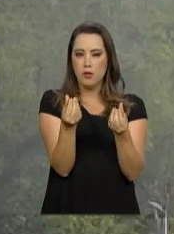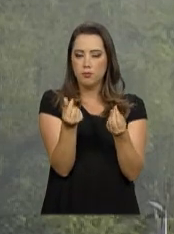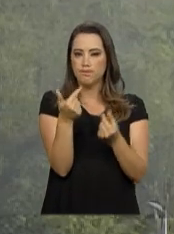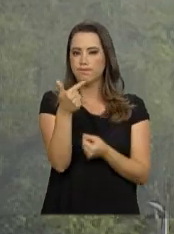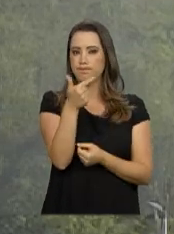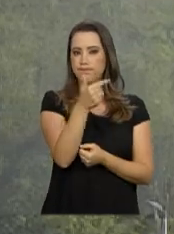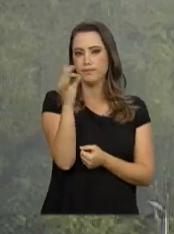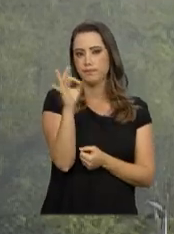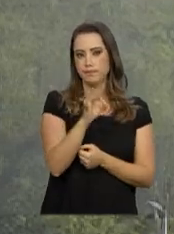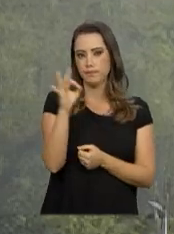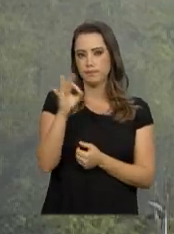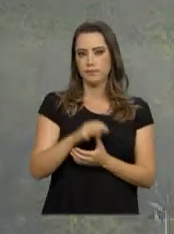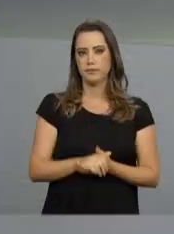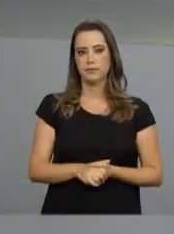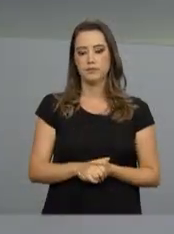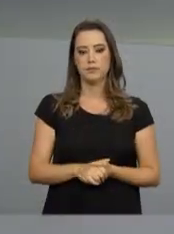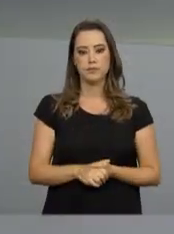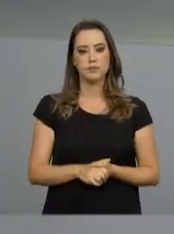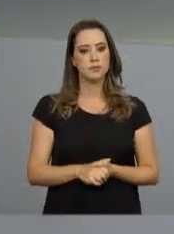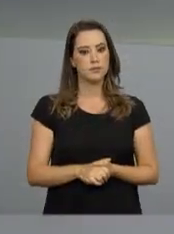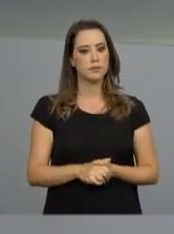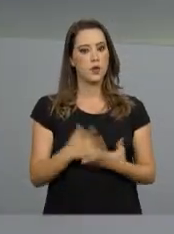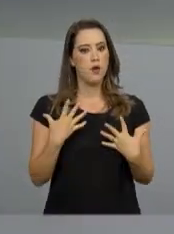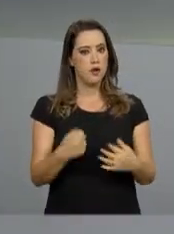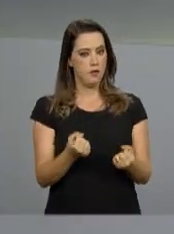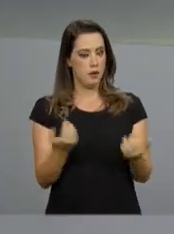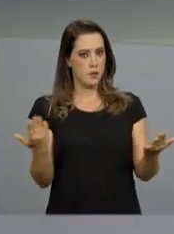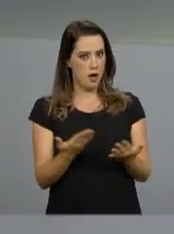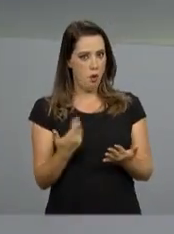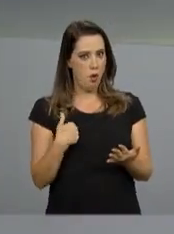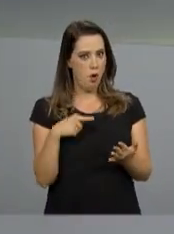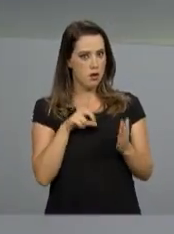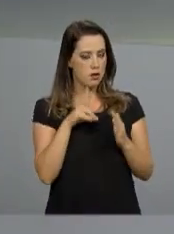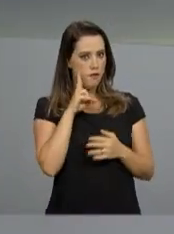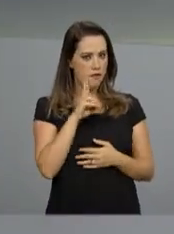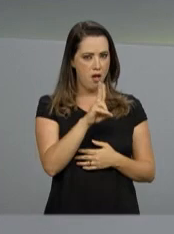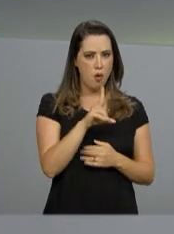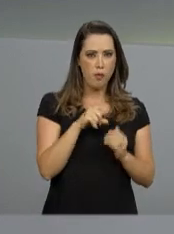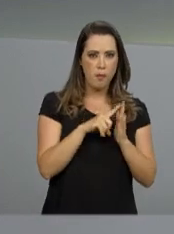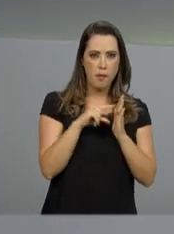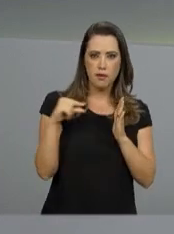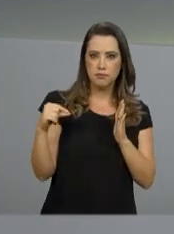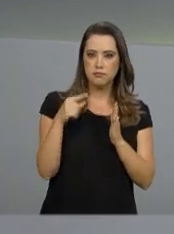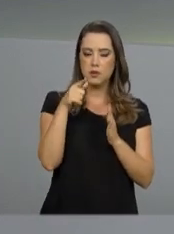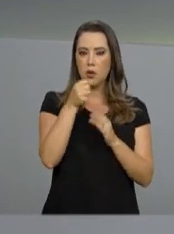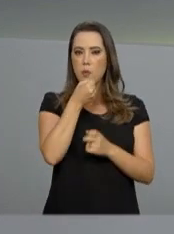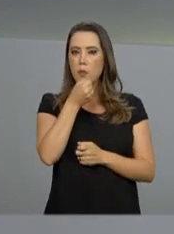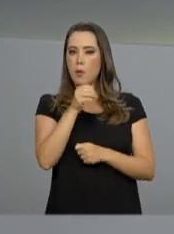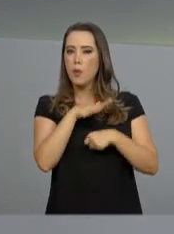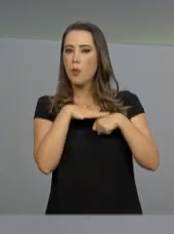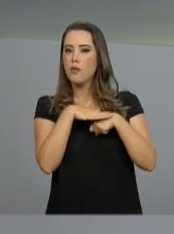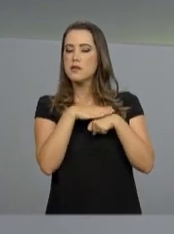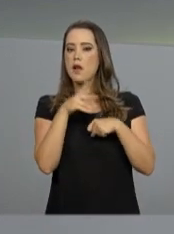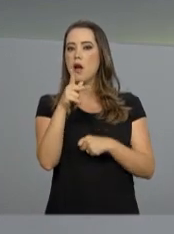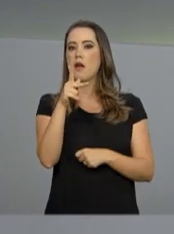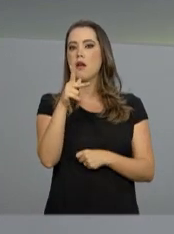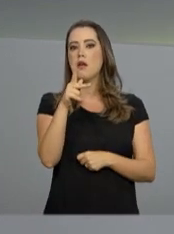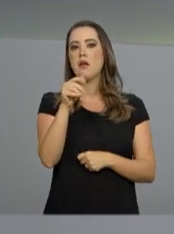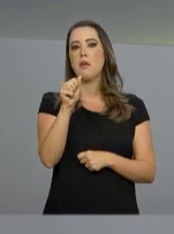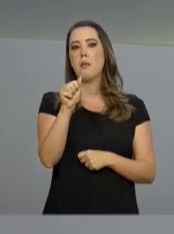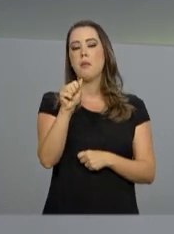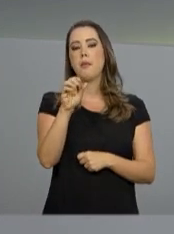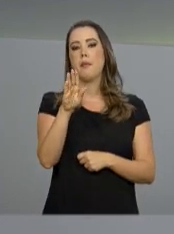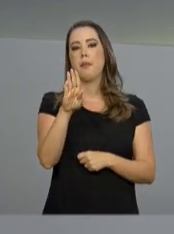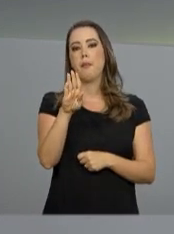em 22%. E nós vamos agora ao vivo para o Palácio do Planalto conversar com o repórter Pablo